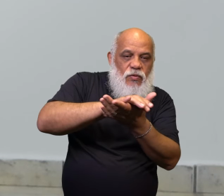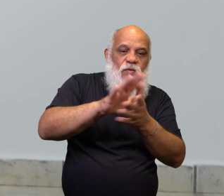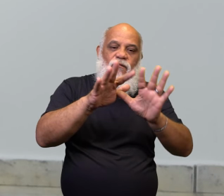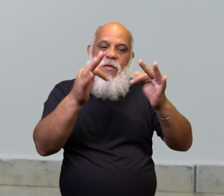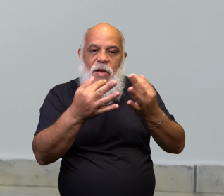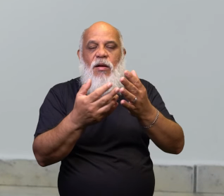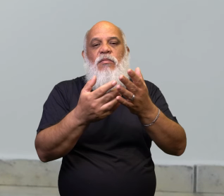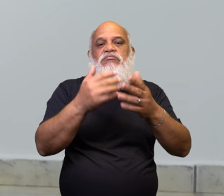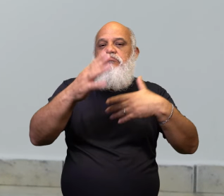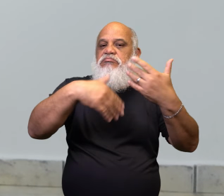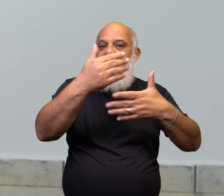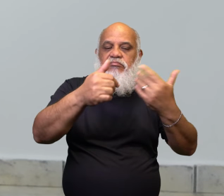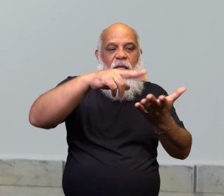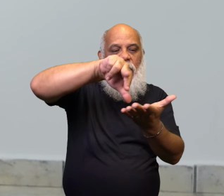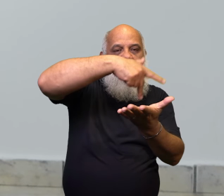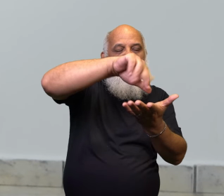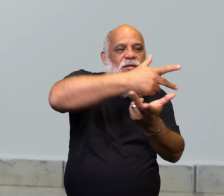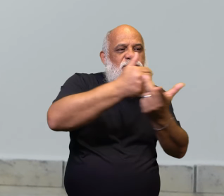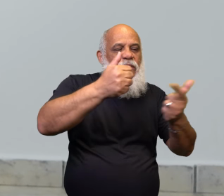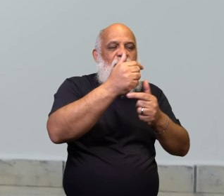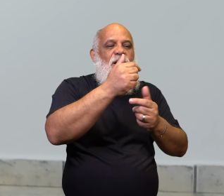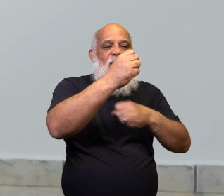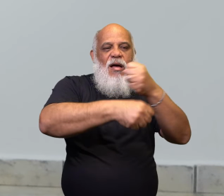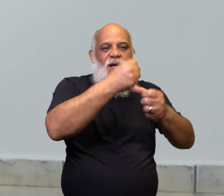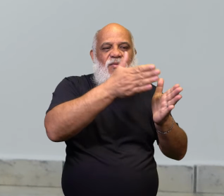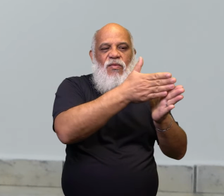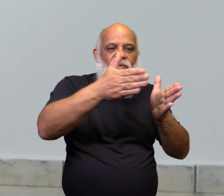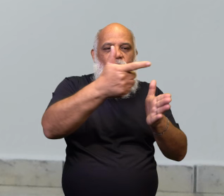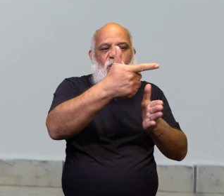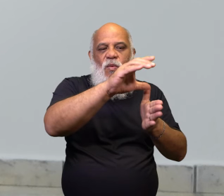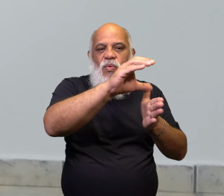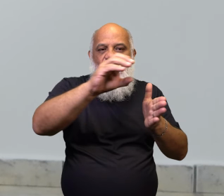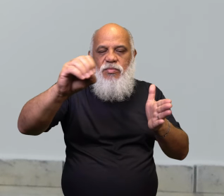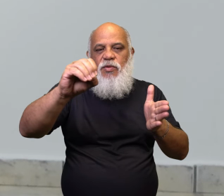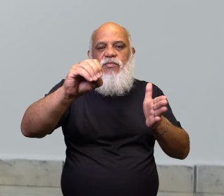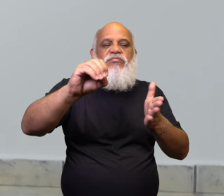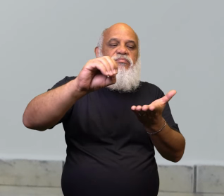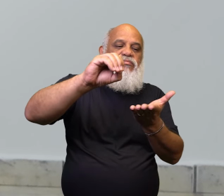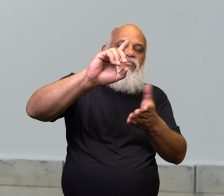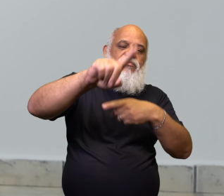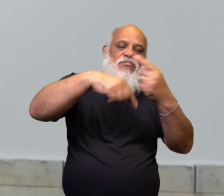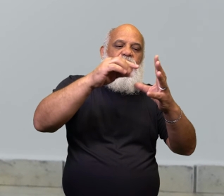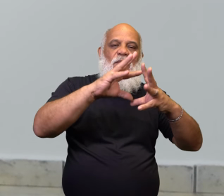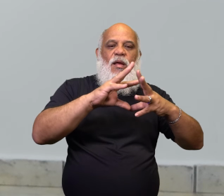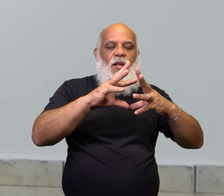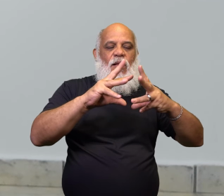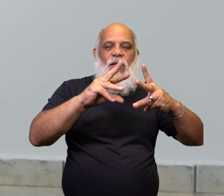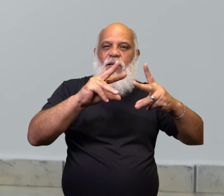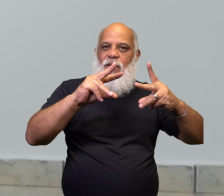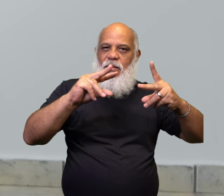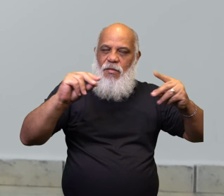sua família. E a dança de rua chegou no ano de 2000, a dança de rua.